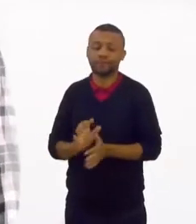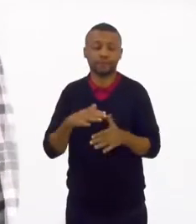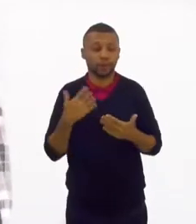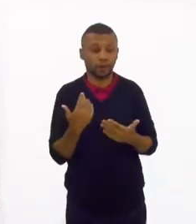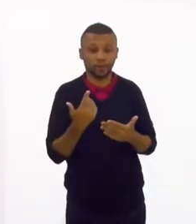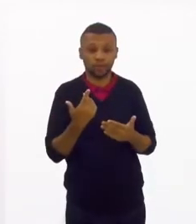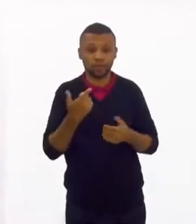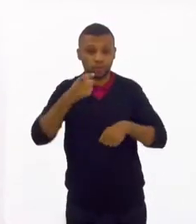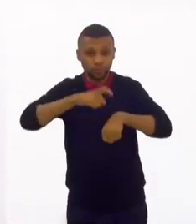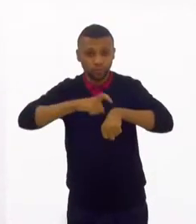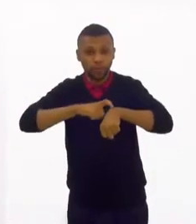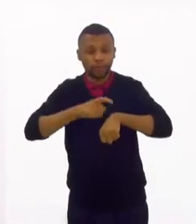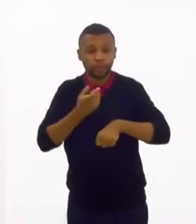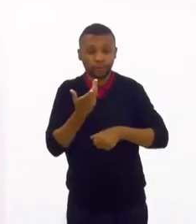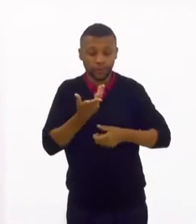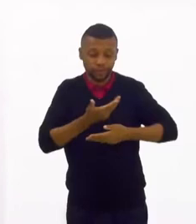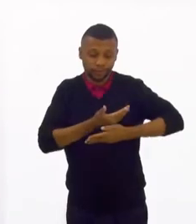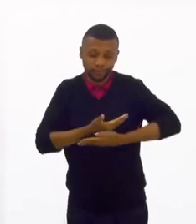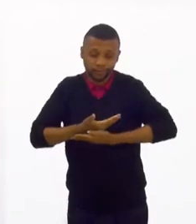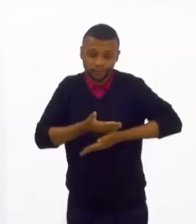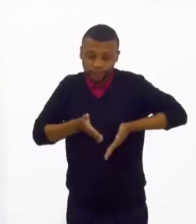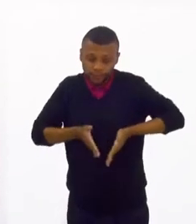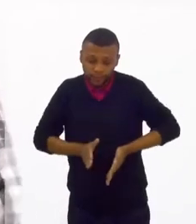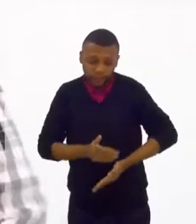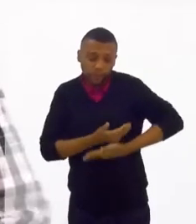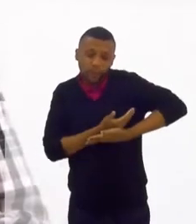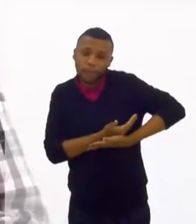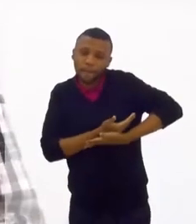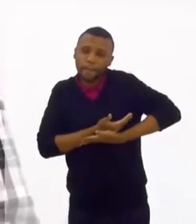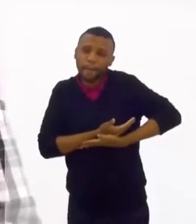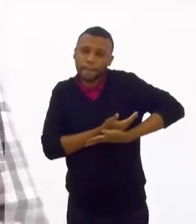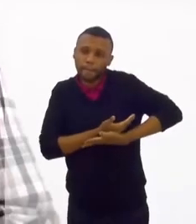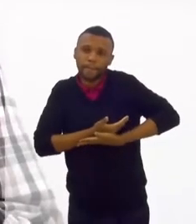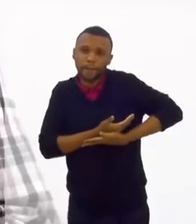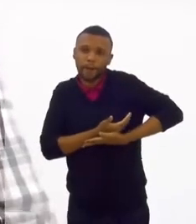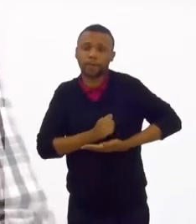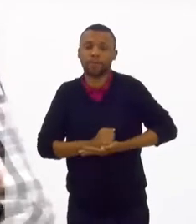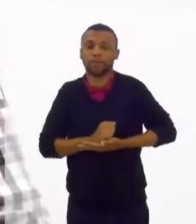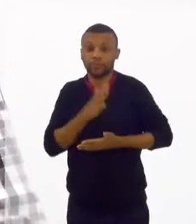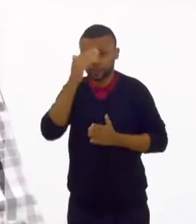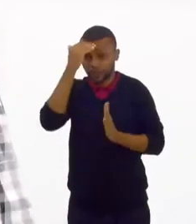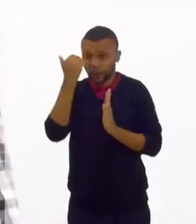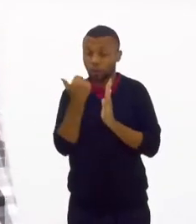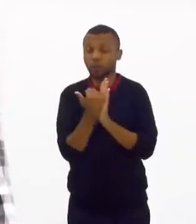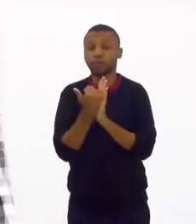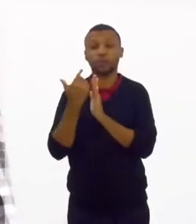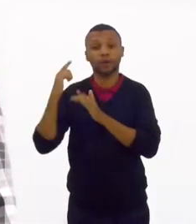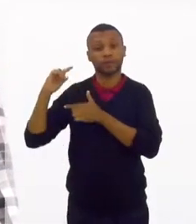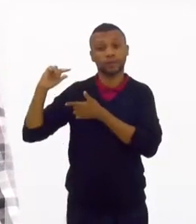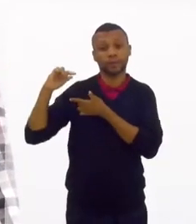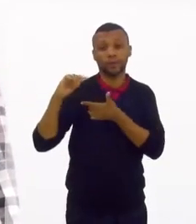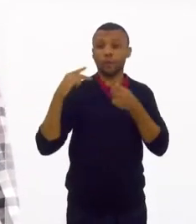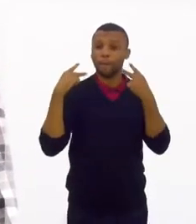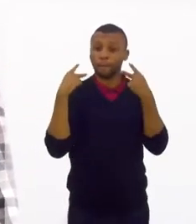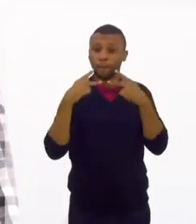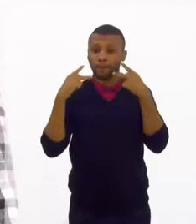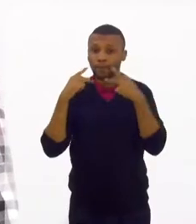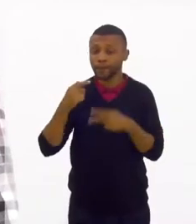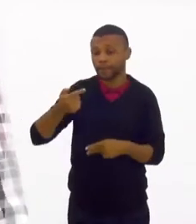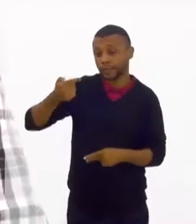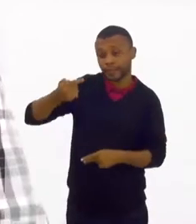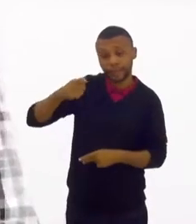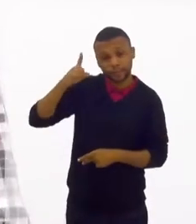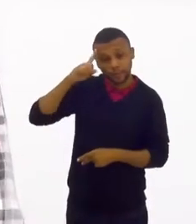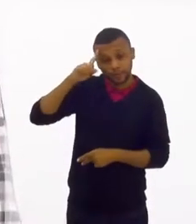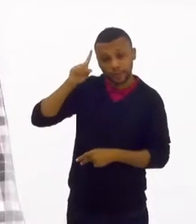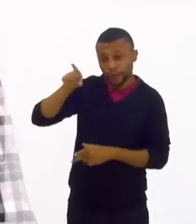nasce, e é porque o Islã ele estipula, de acordo com a tradução profética, no sétimo